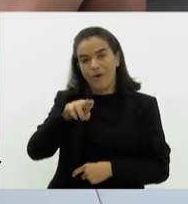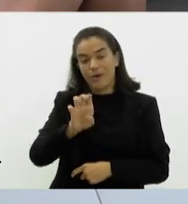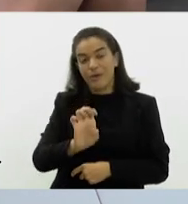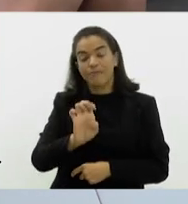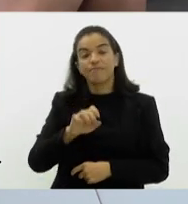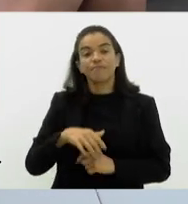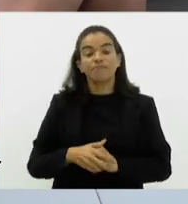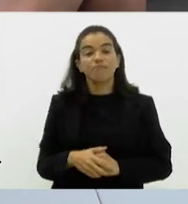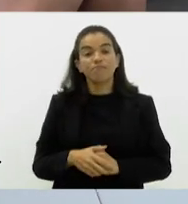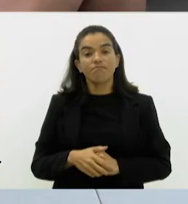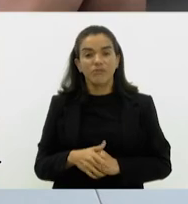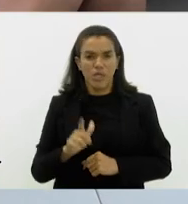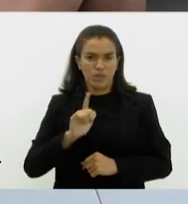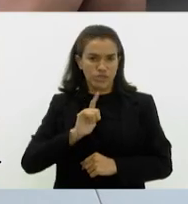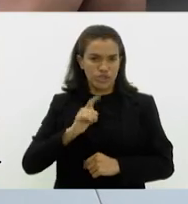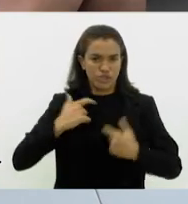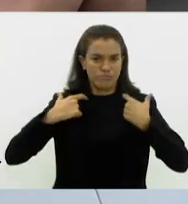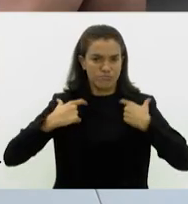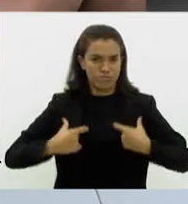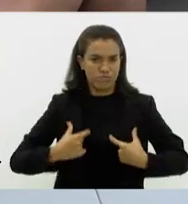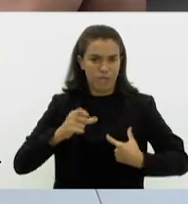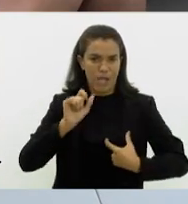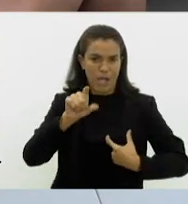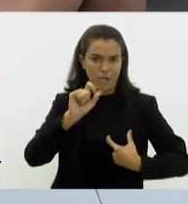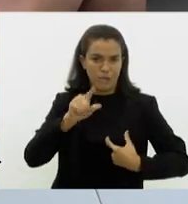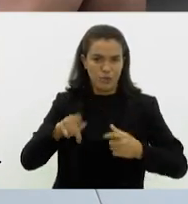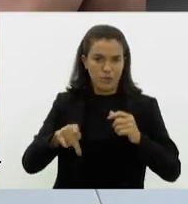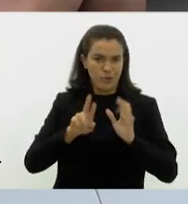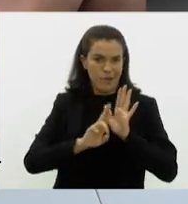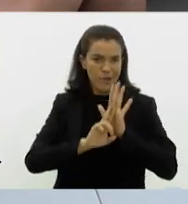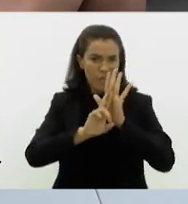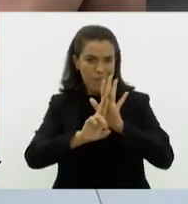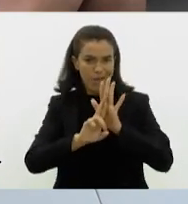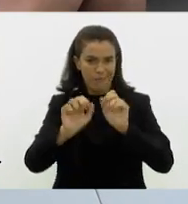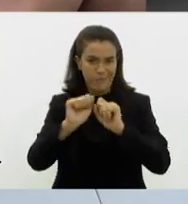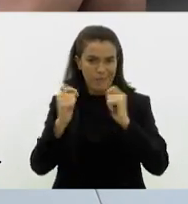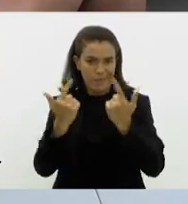Esses os atores principais, porque também tinham os atores coadjuvantes.